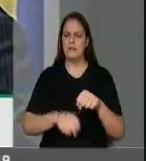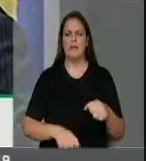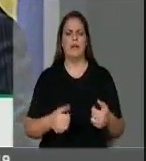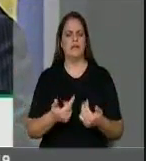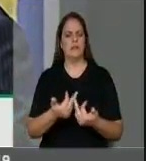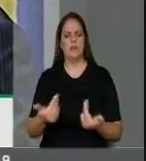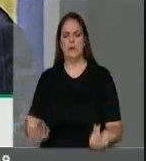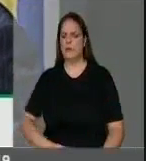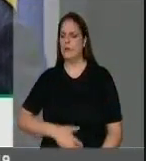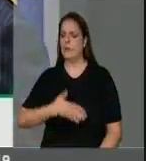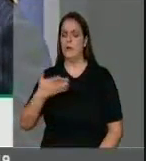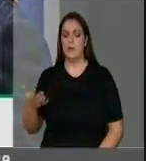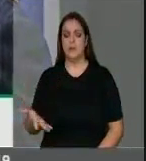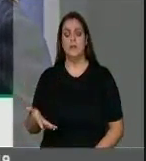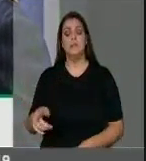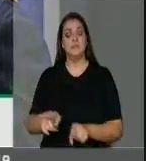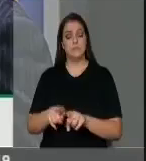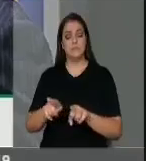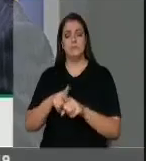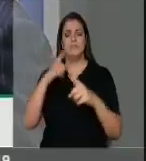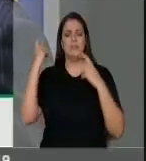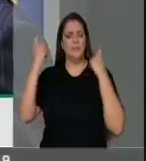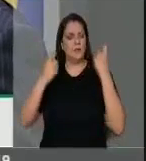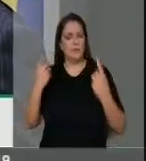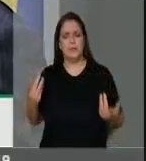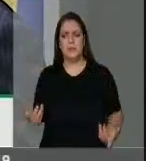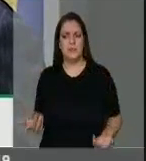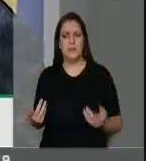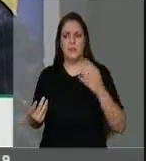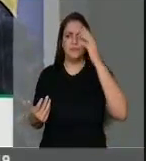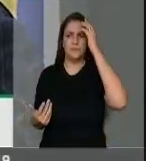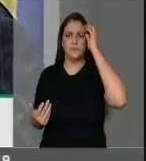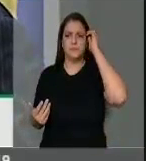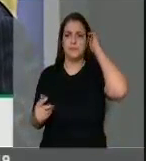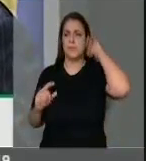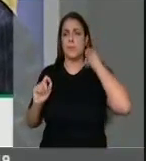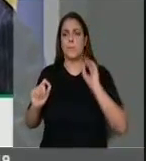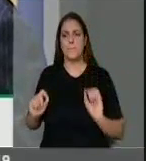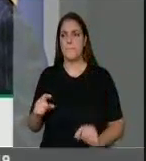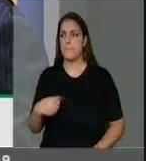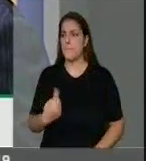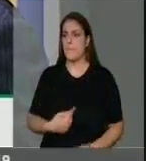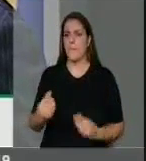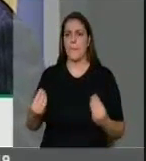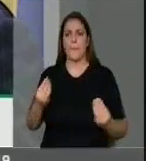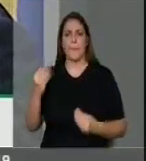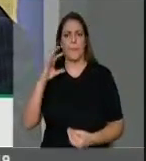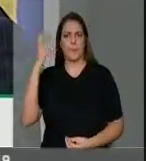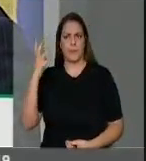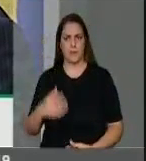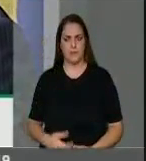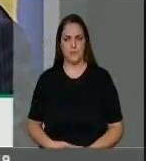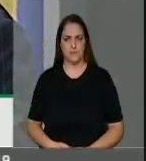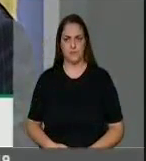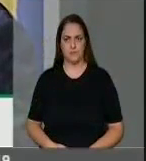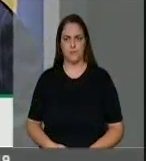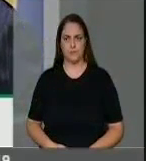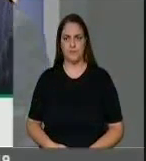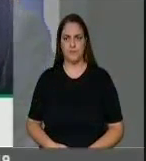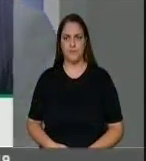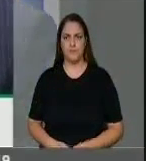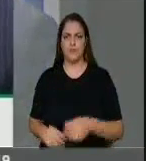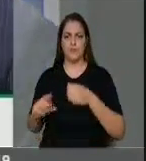crescendo de uma forma galopante e a preocupação dos seus representantes diante de uma situação. Muito obrigado, deputado.